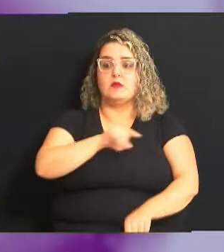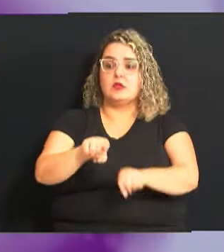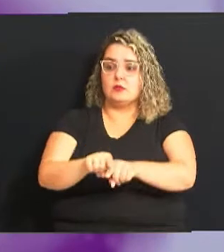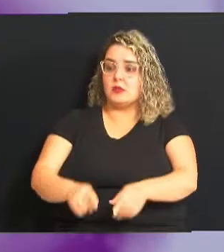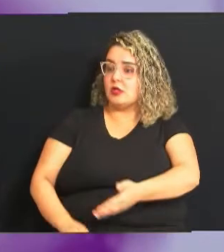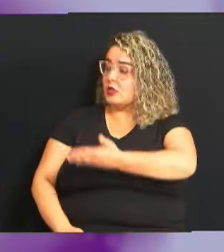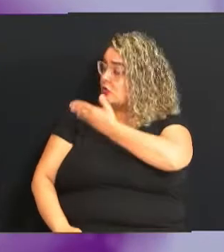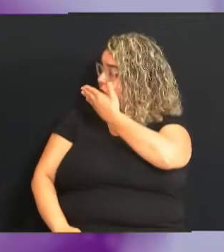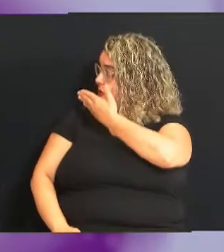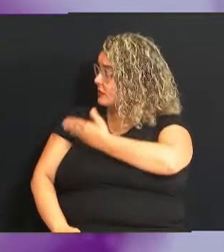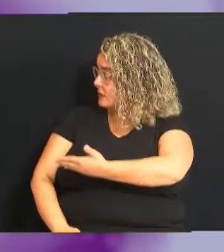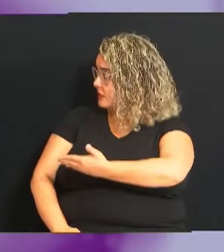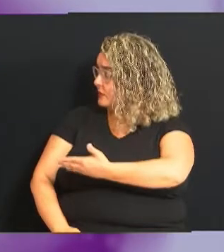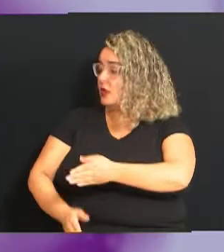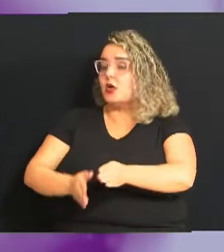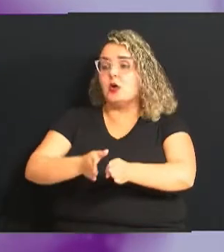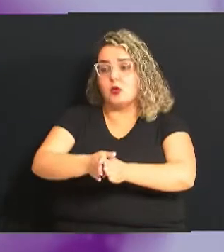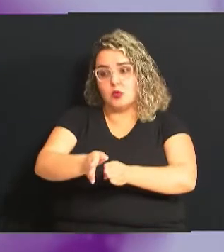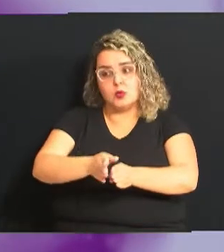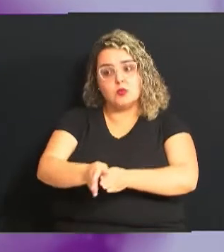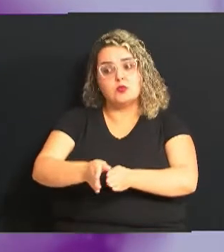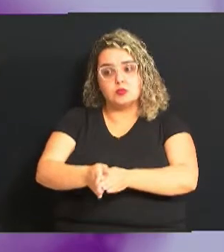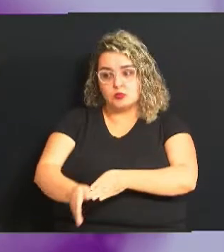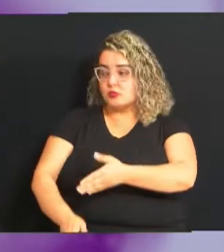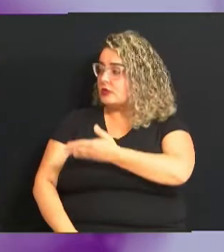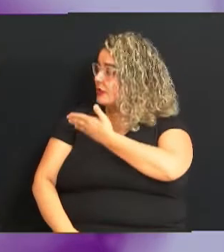temos ainda o Conselho do Idoso no telefone